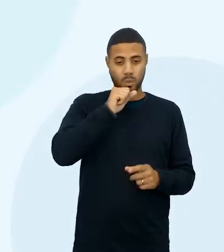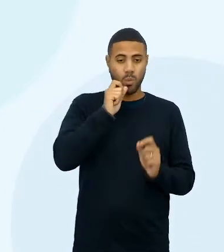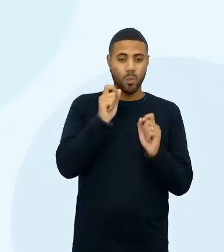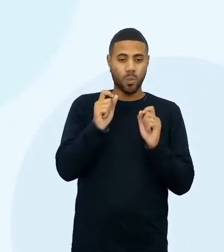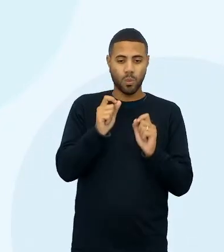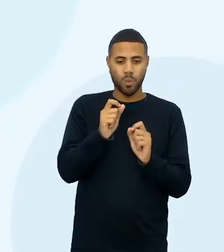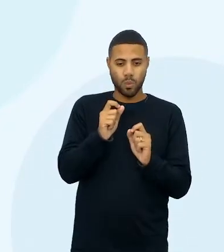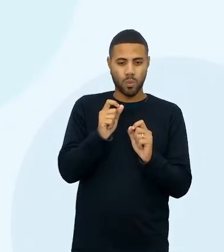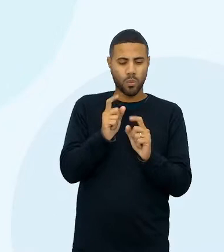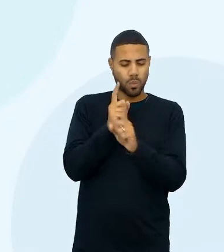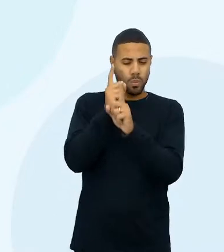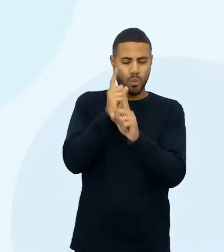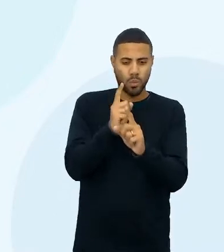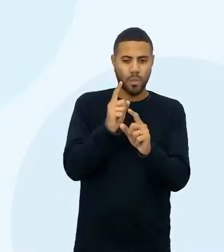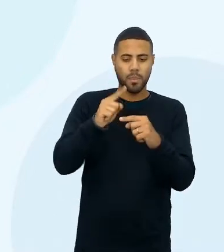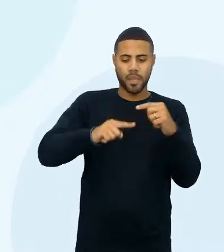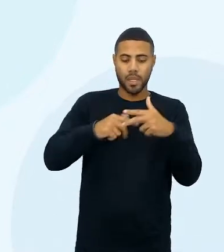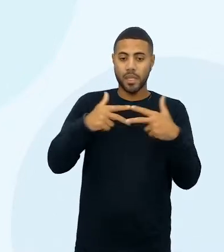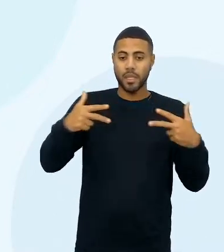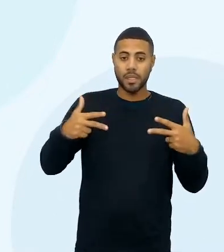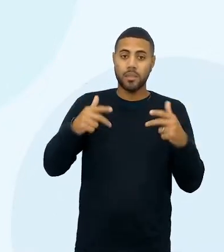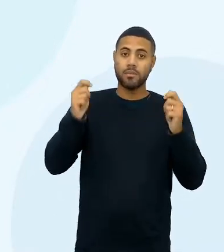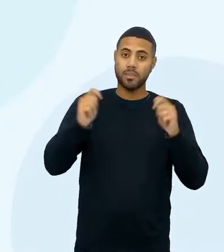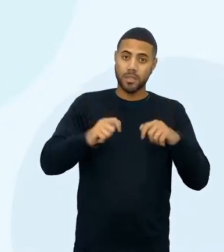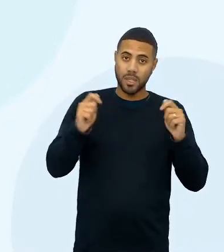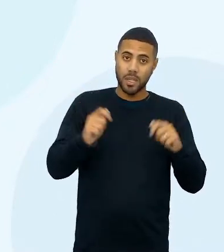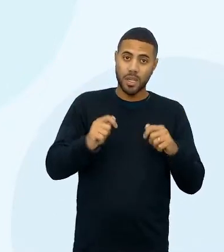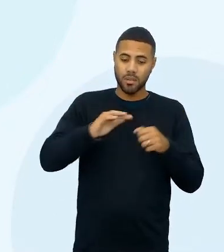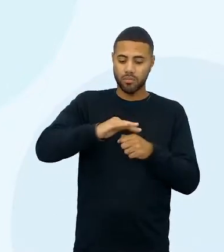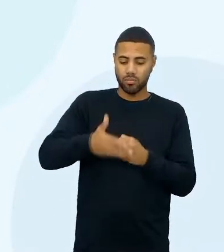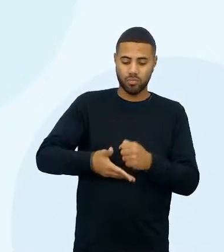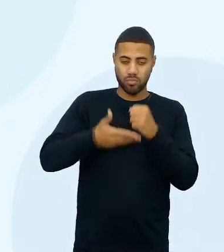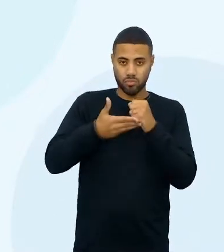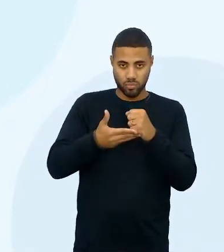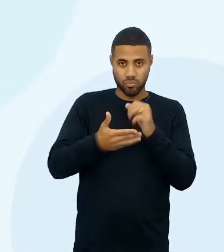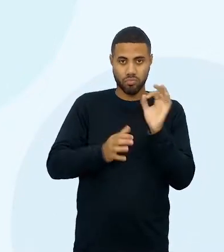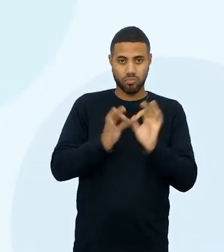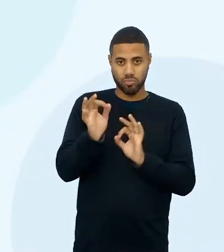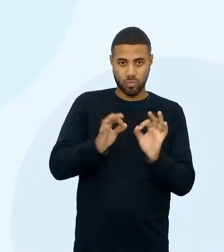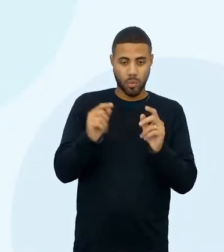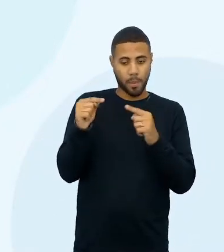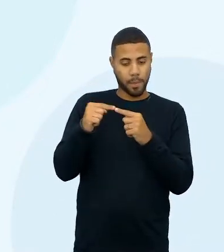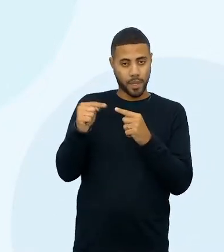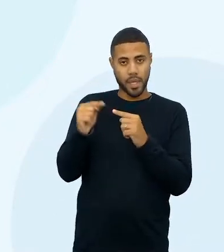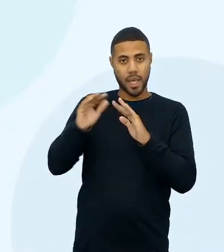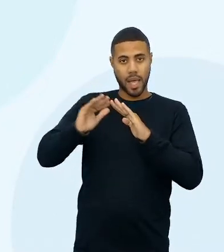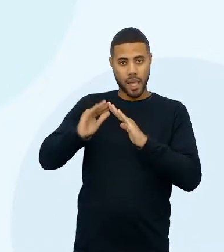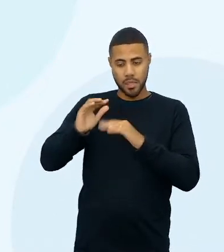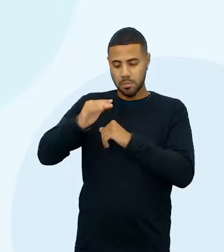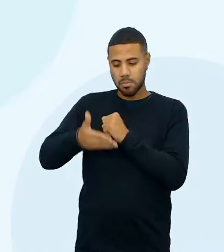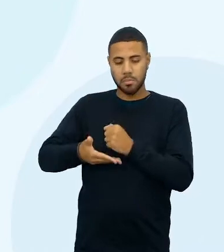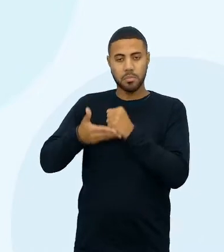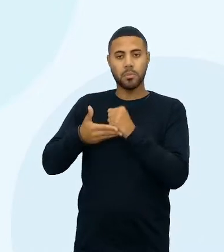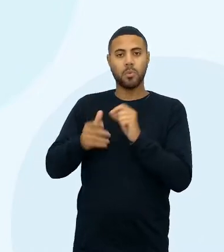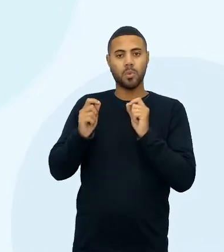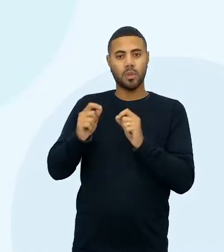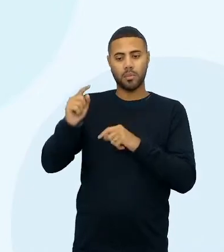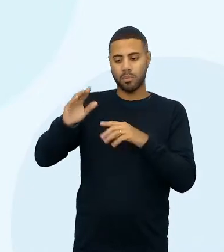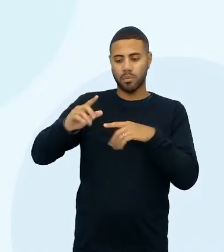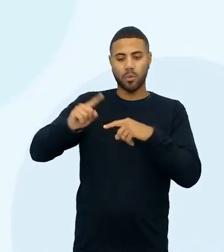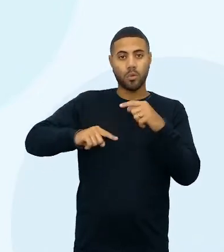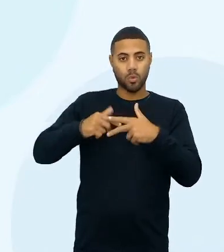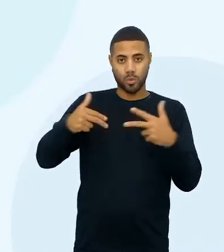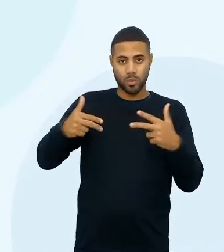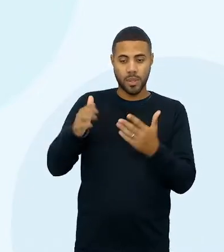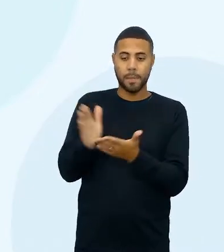identificar quais materiais podem ser reciclados em sua residência, na sua casa. E formas de